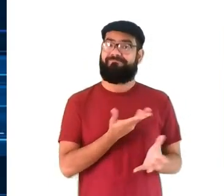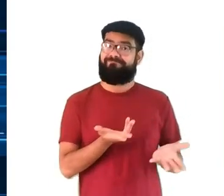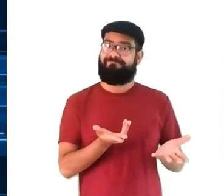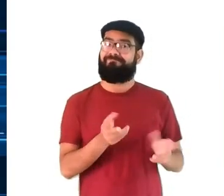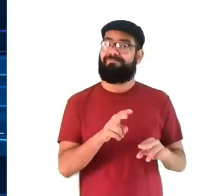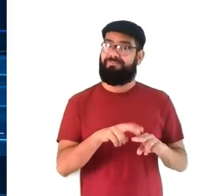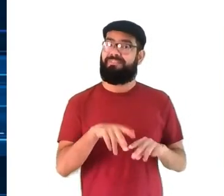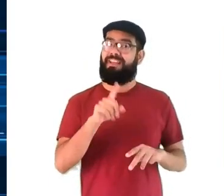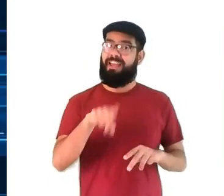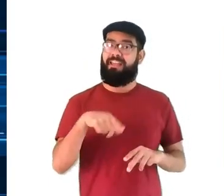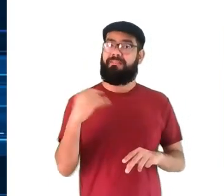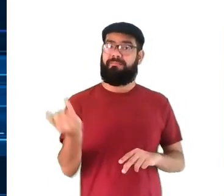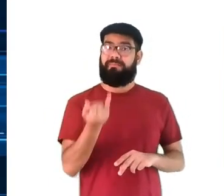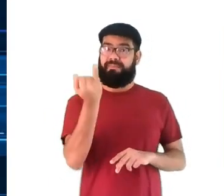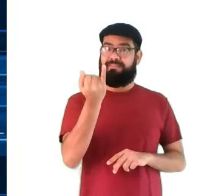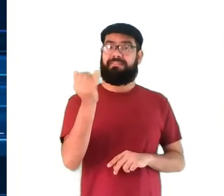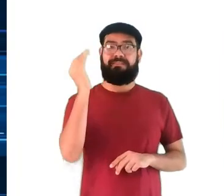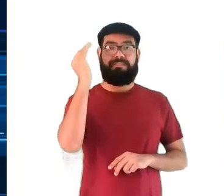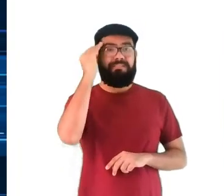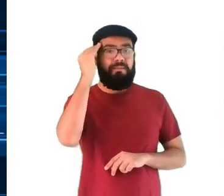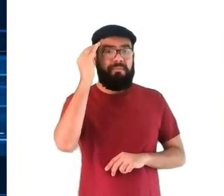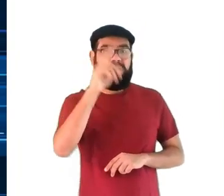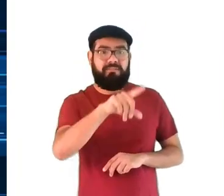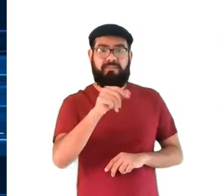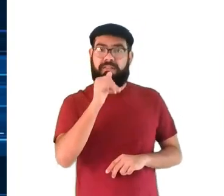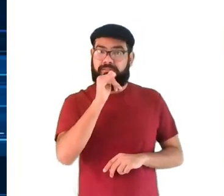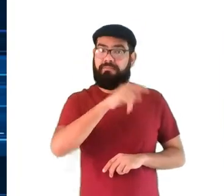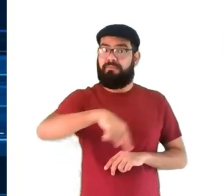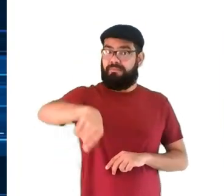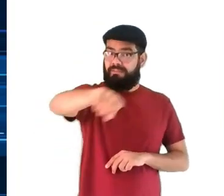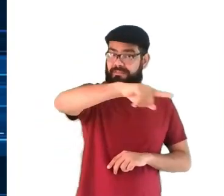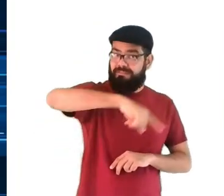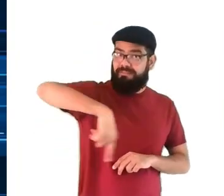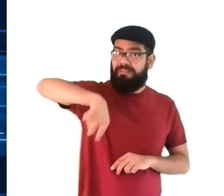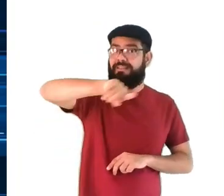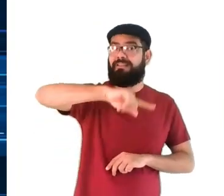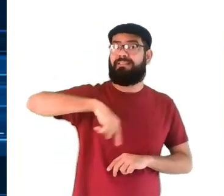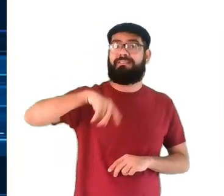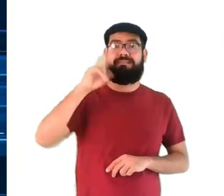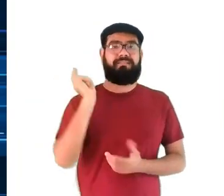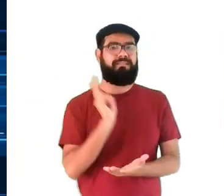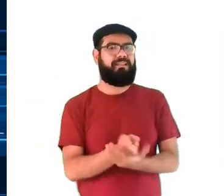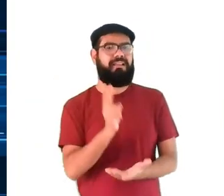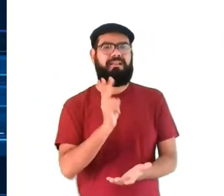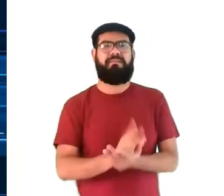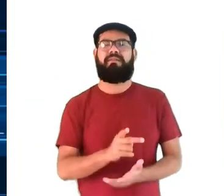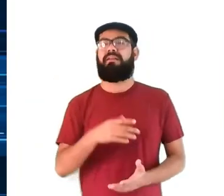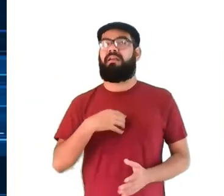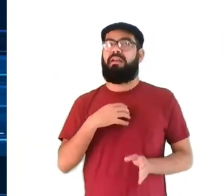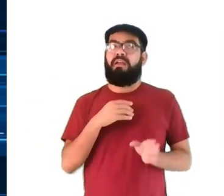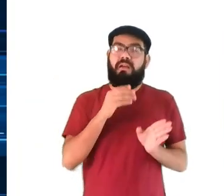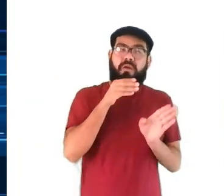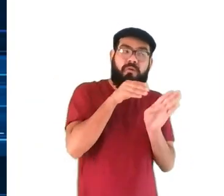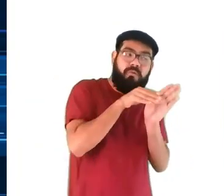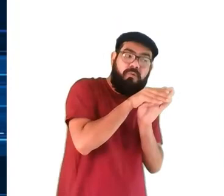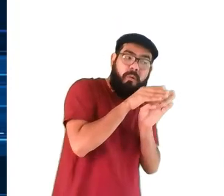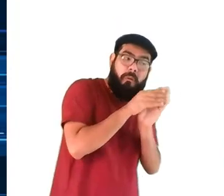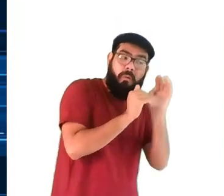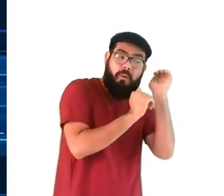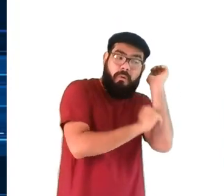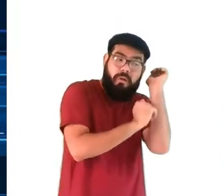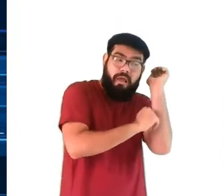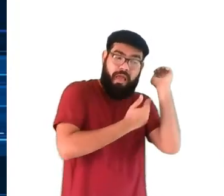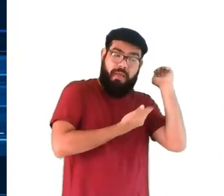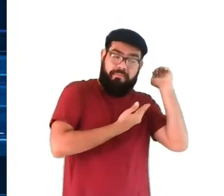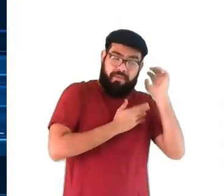importante, né, viu, meninos? Vocês falaram que sempre contam tudo para os seus melhores amigos, mas é muito importante saber